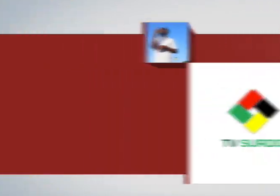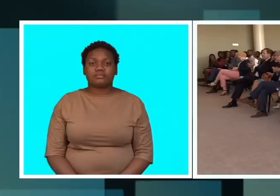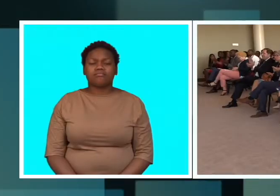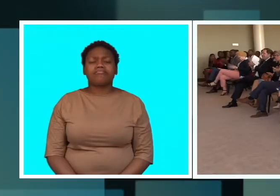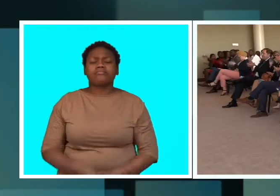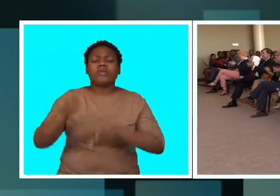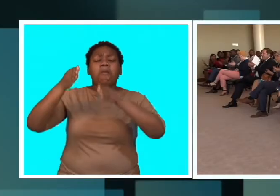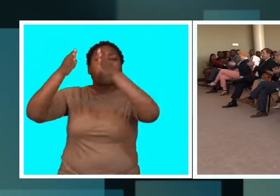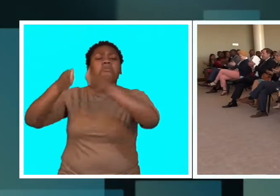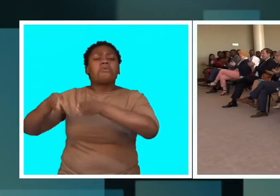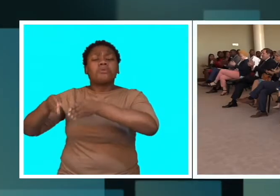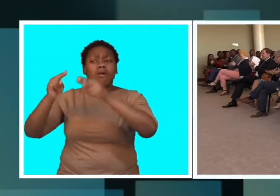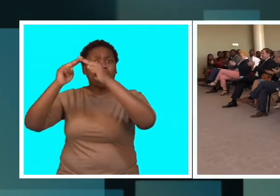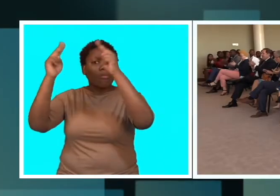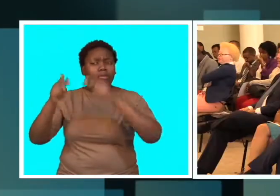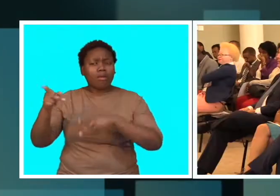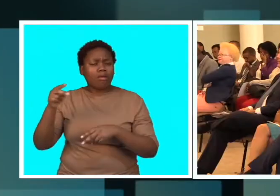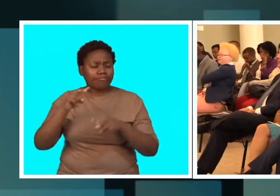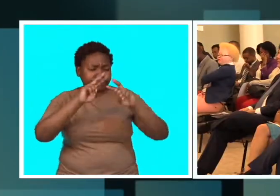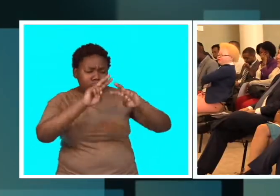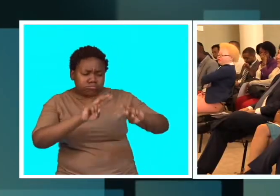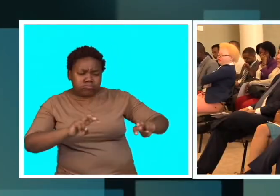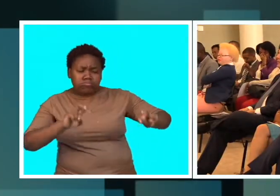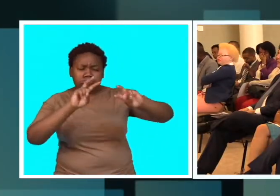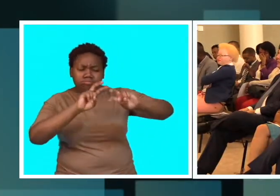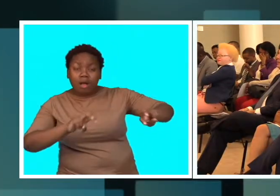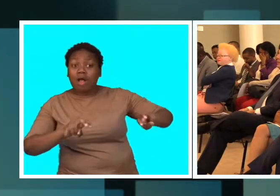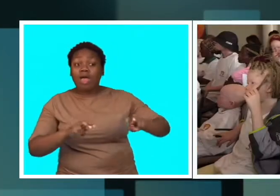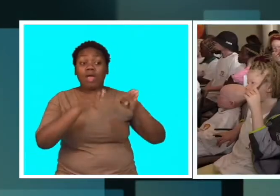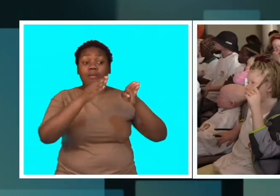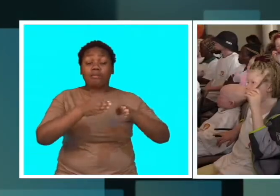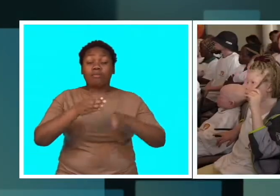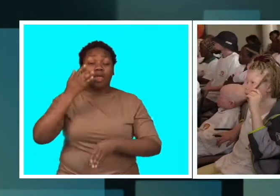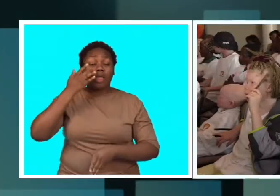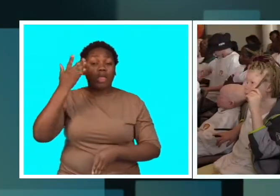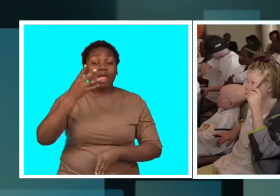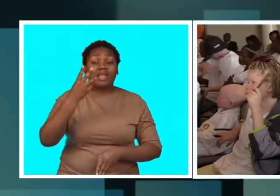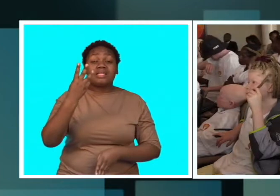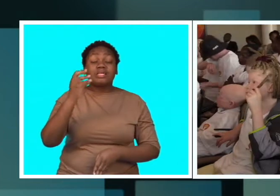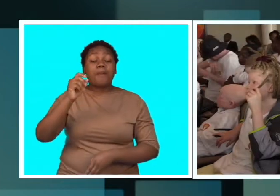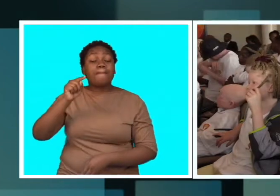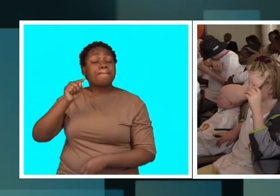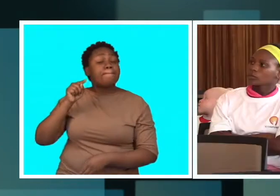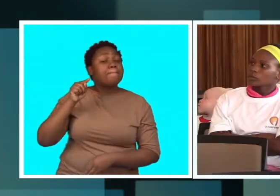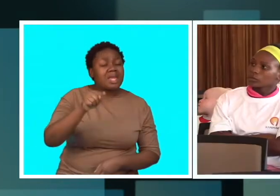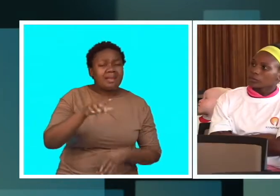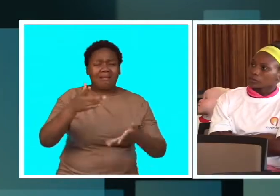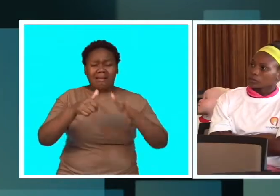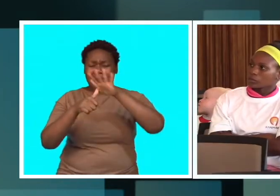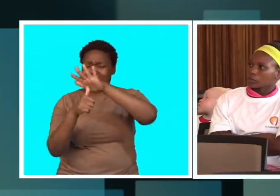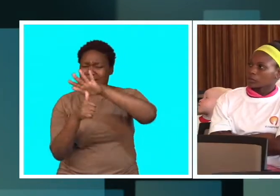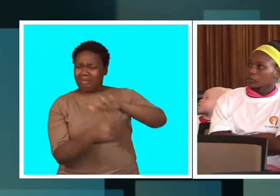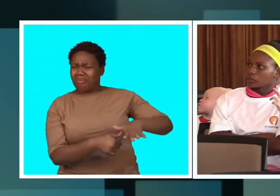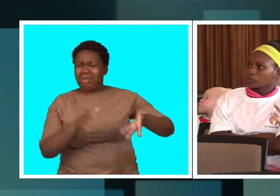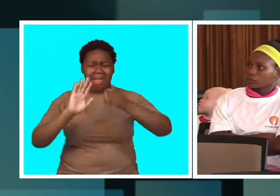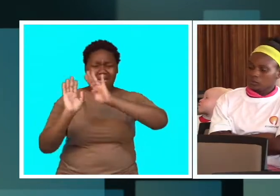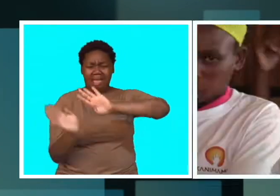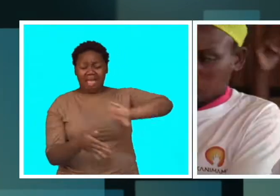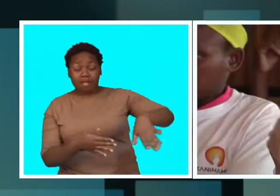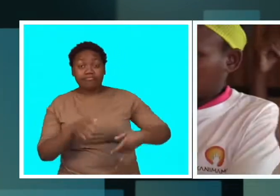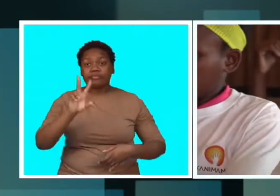Aos da Amnistia Internacional, publicados no relatório anual, revelam que mais de 30 mil albinos foram discriminados